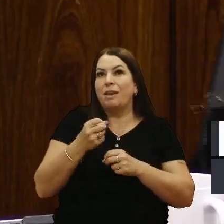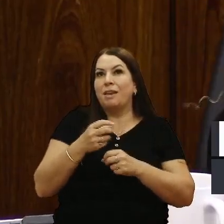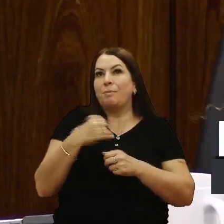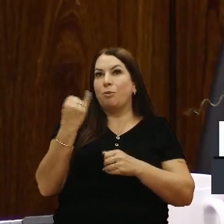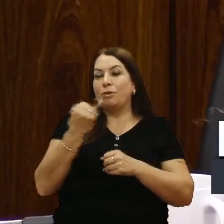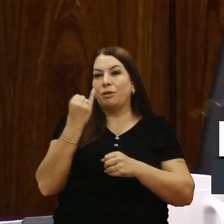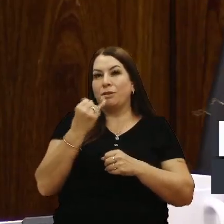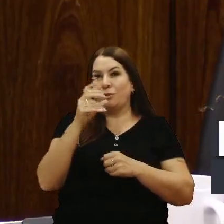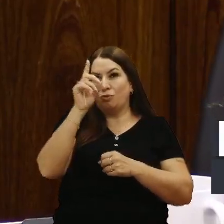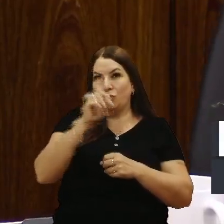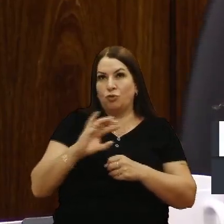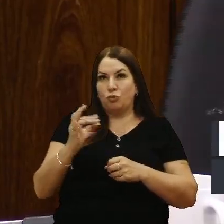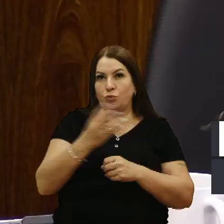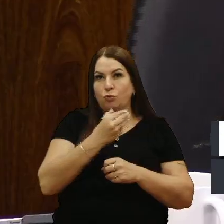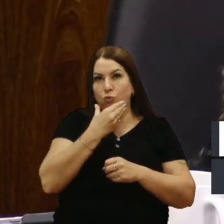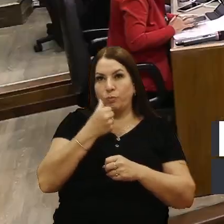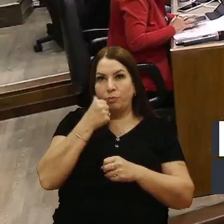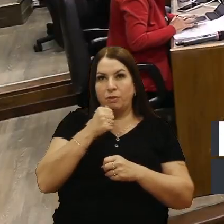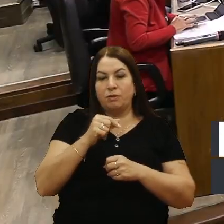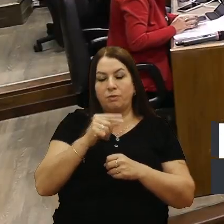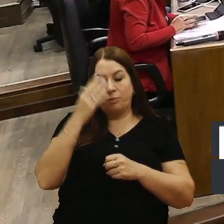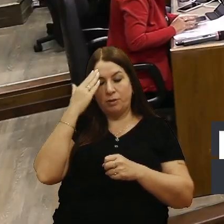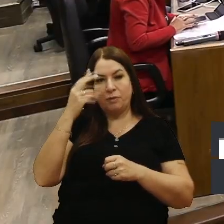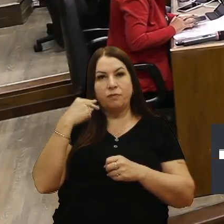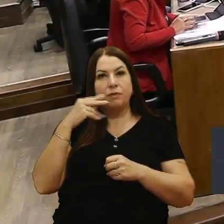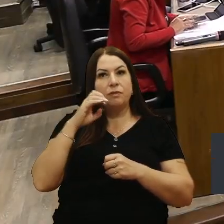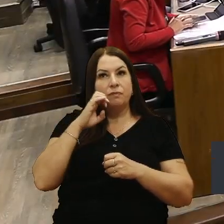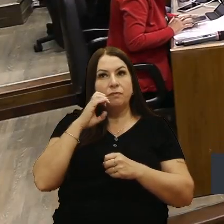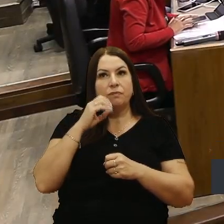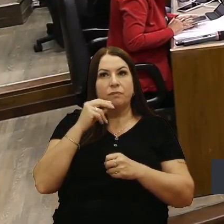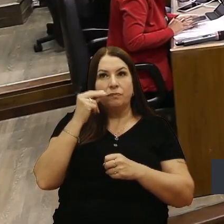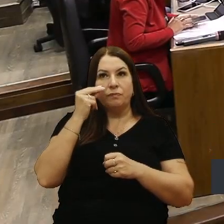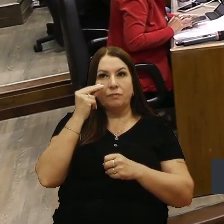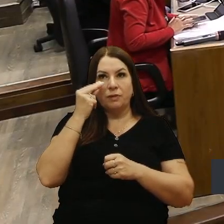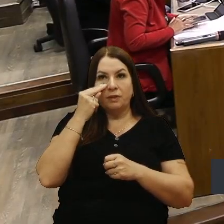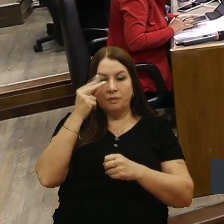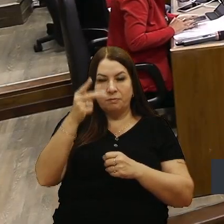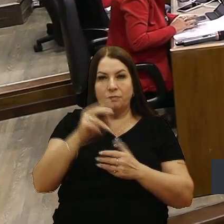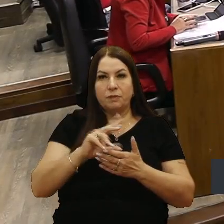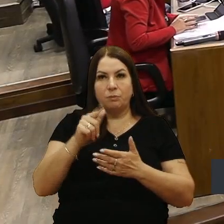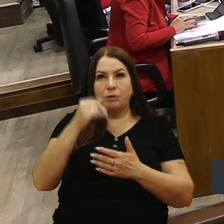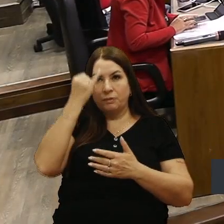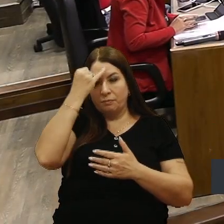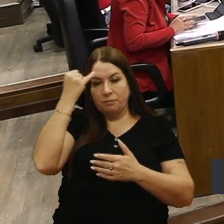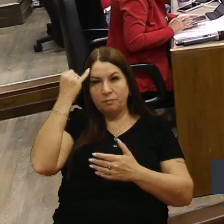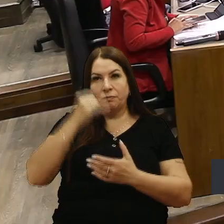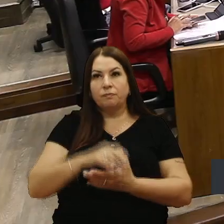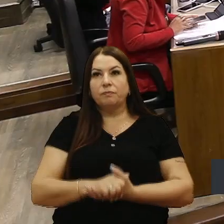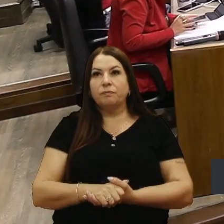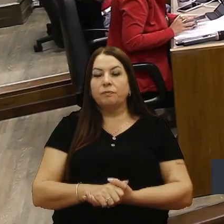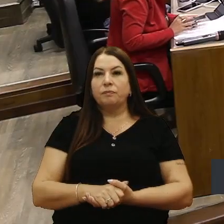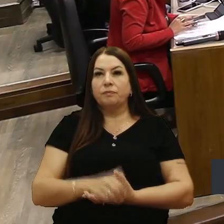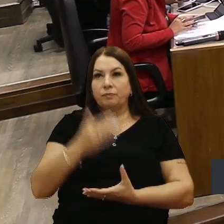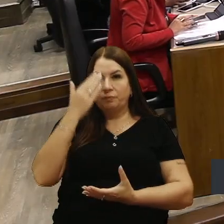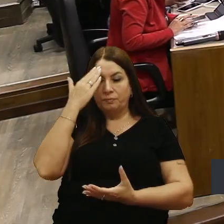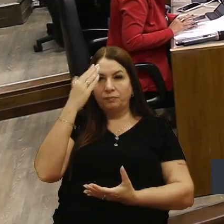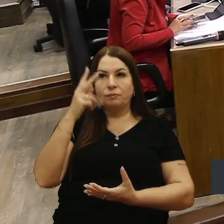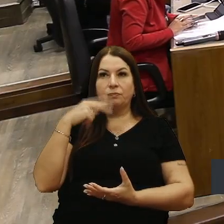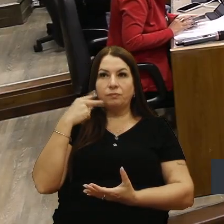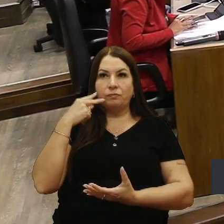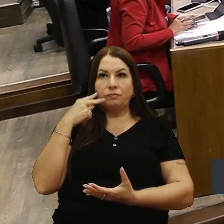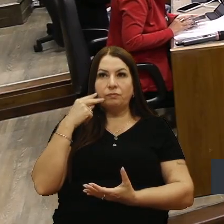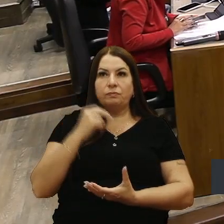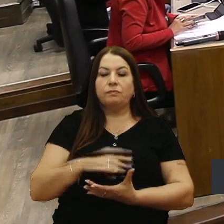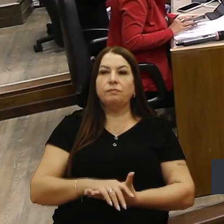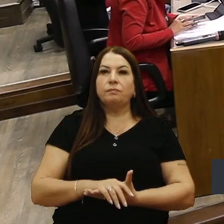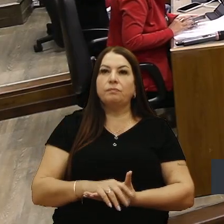de todos e todas. Muito obrigada. Obrigado, vereadora Estela. Vereador Fantinel, na sequência, vereador Zé D'Ambrosio. Obrigado, vereador. Eu